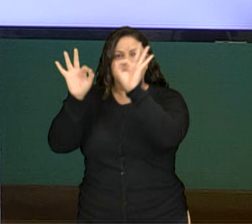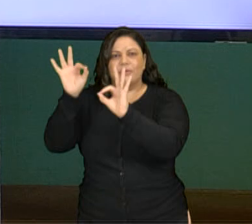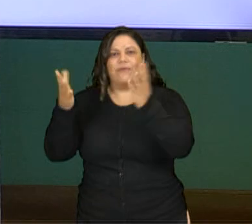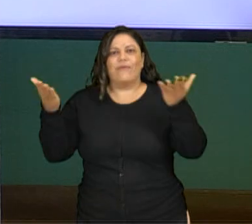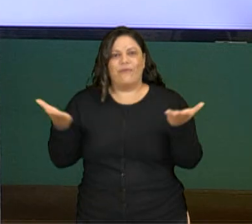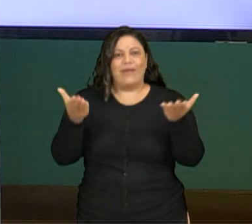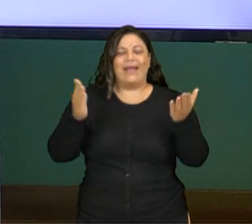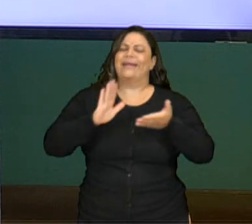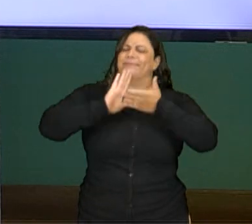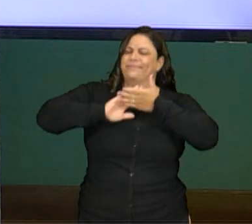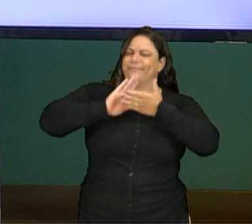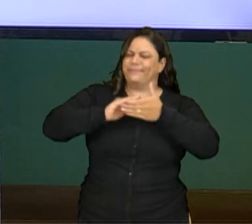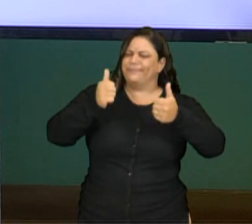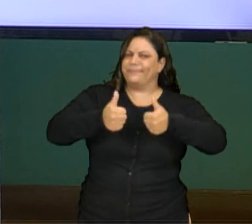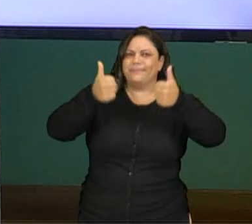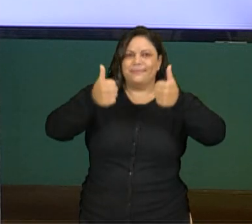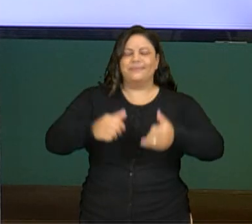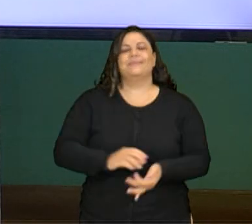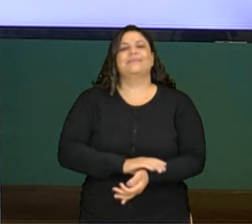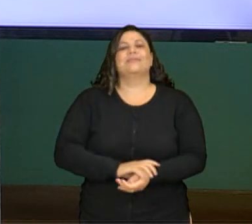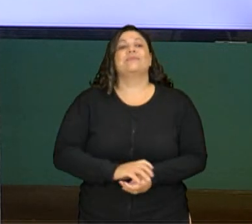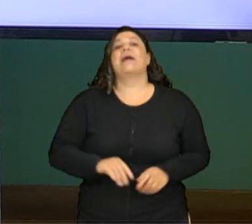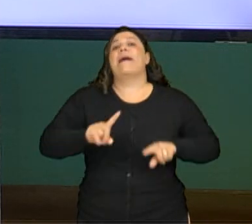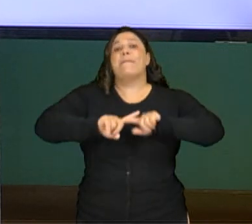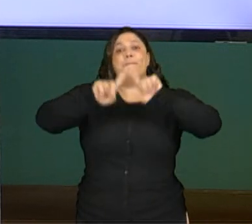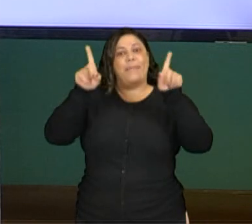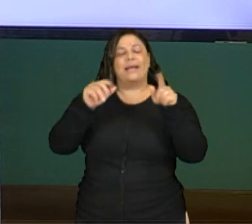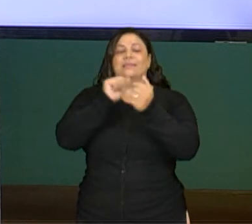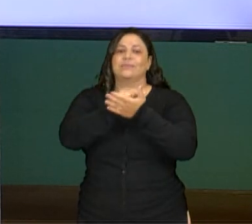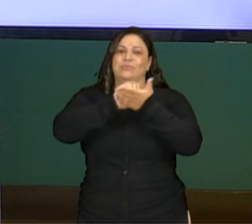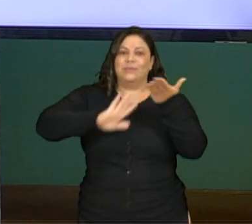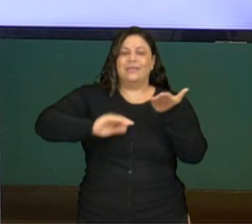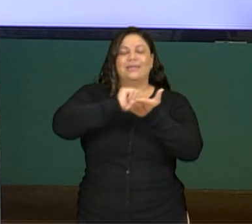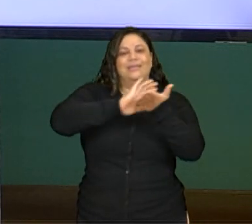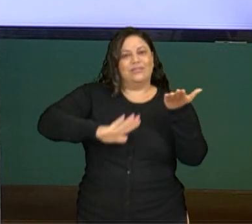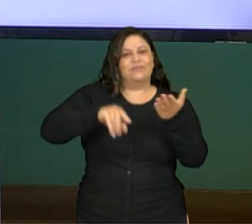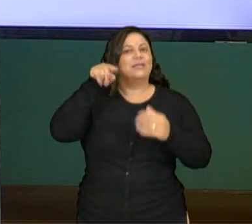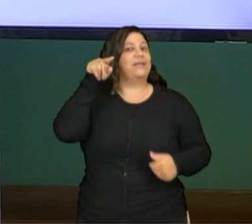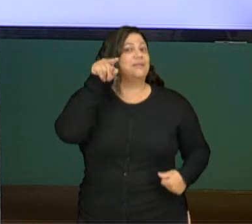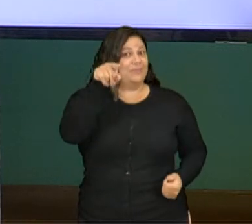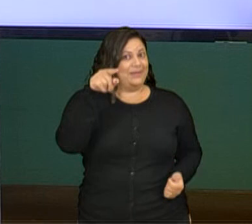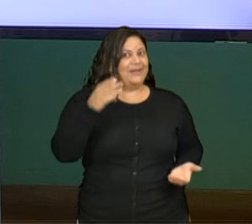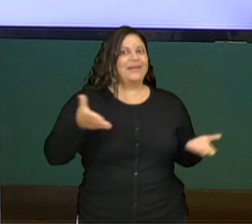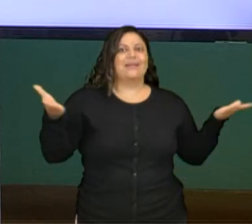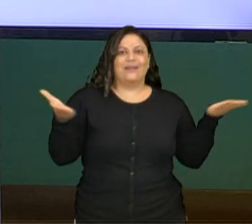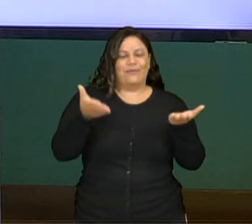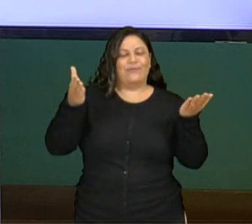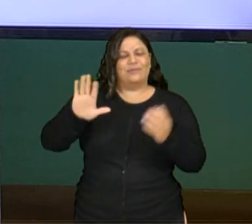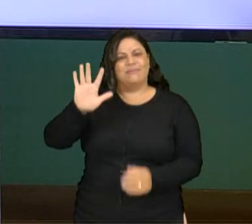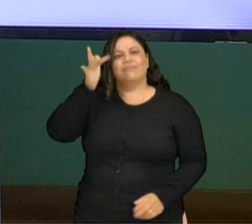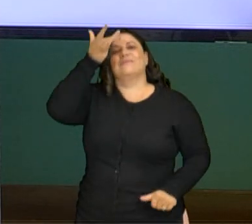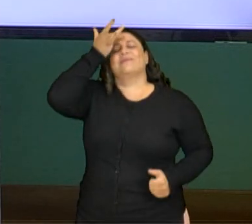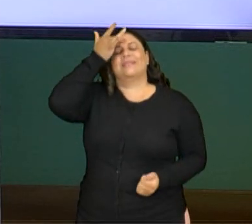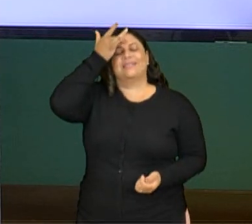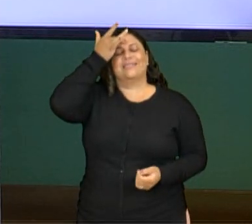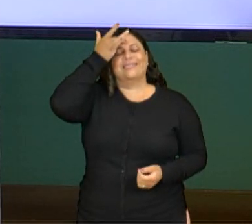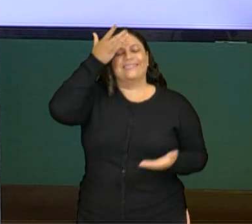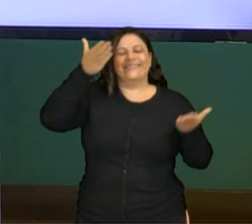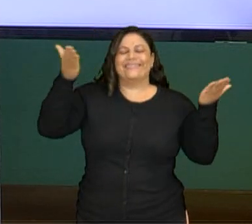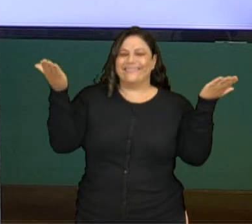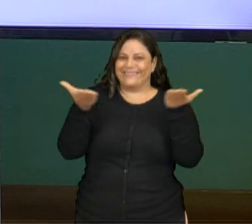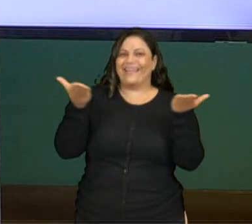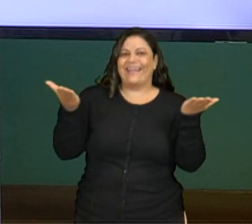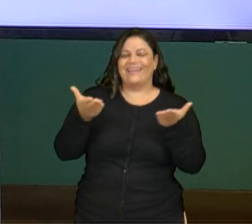e parabéns mais uma vez. Mais uma atividade para você fixar,